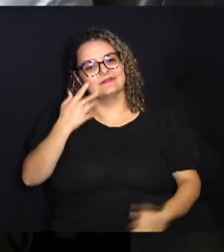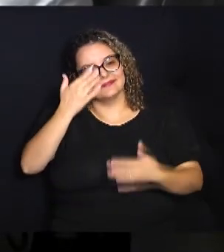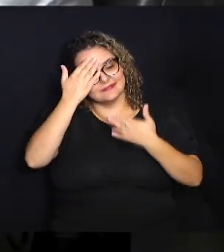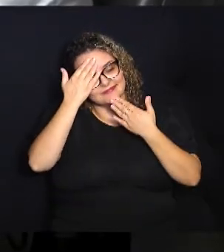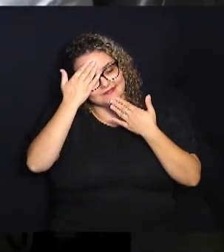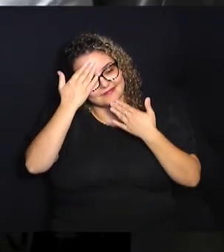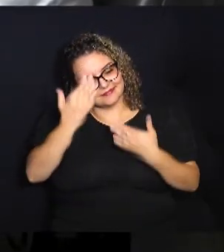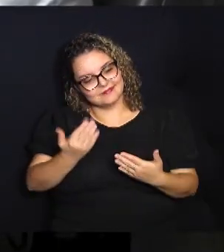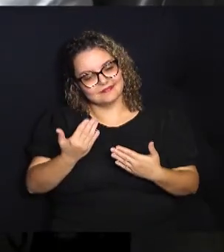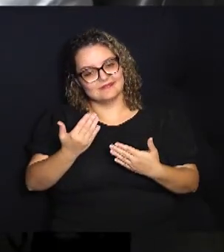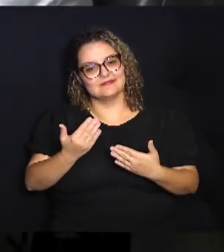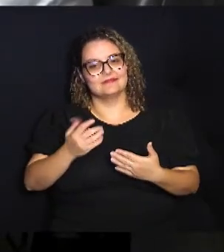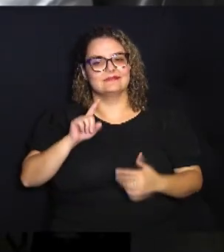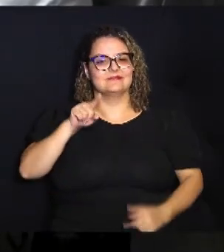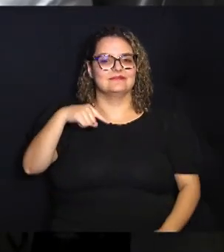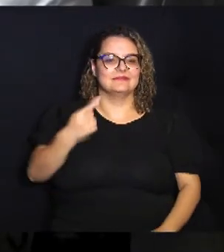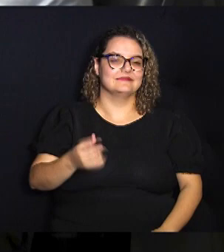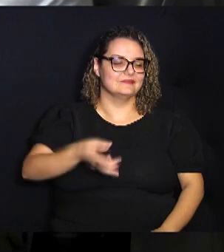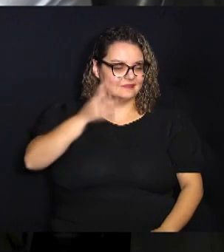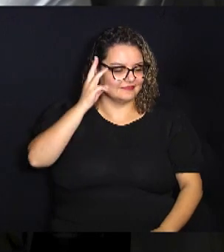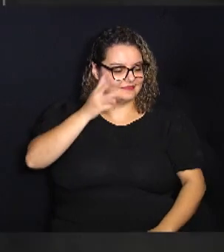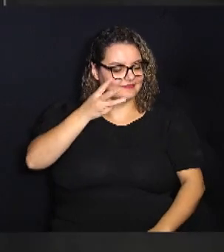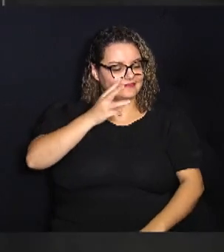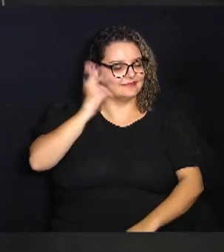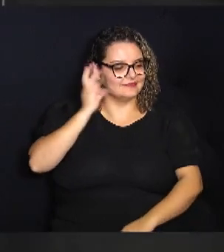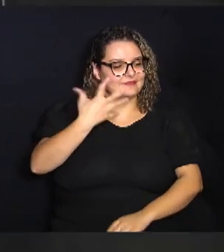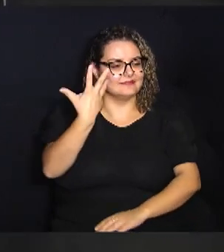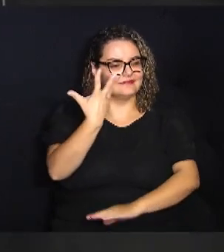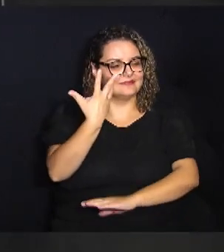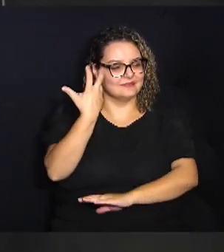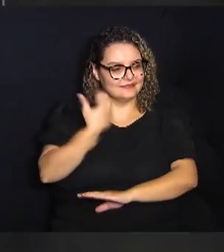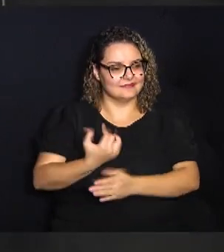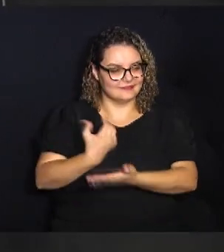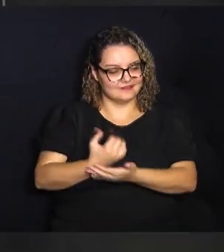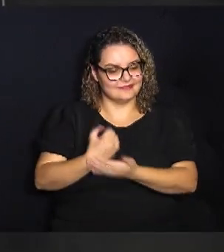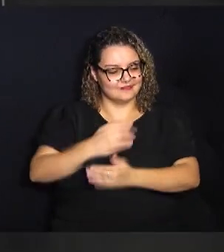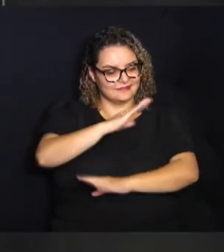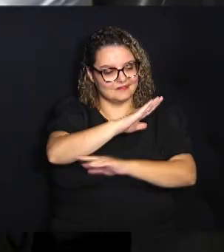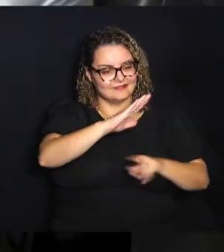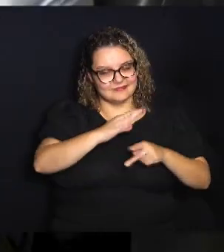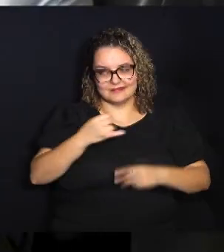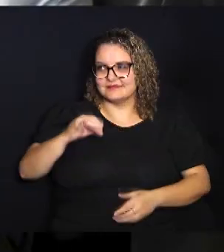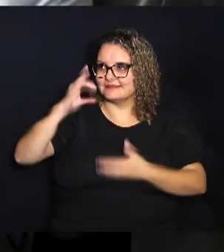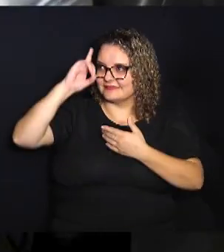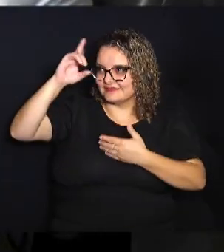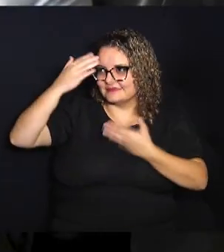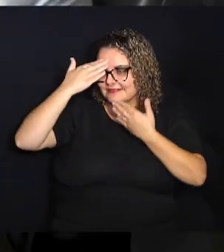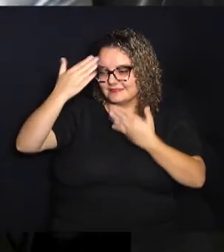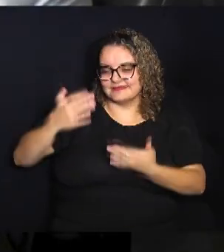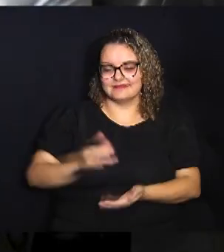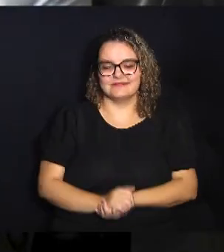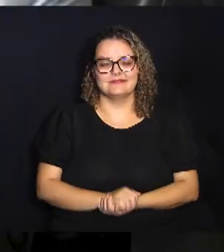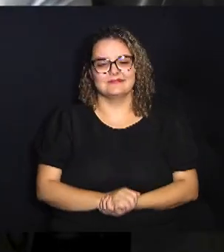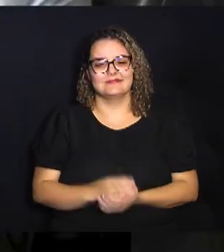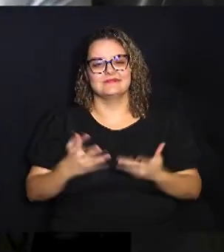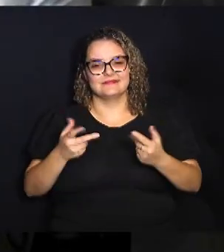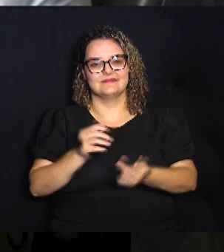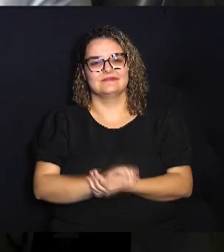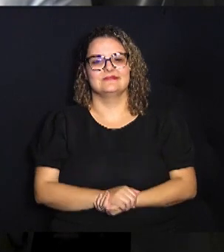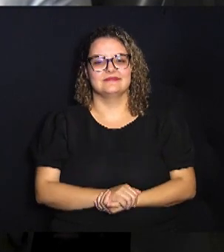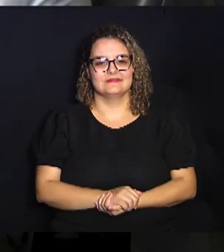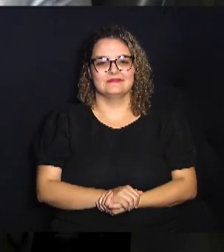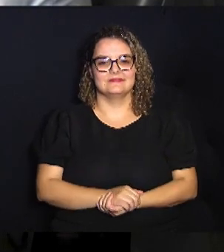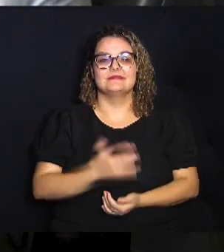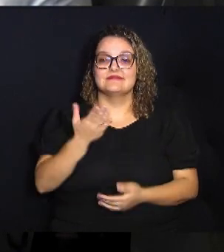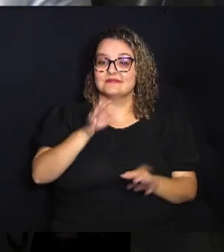muito obrigada e até um próximo na Casa do Povo. Se Deus quiser, muito obrigado. Um grande abraço a todas. E você que assiste a TV Câmara Campinas, a